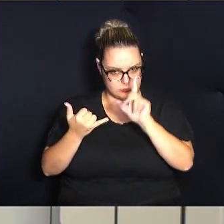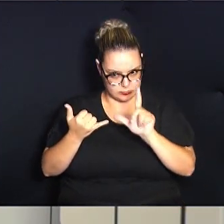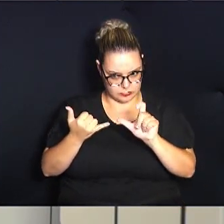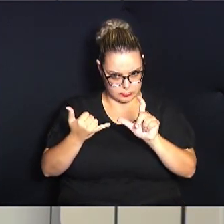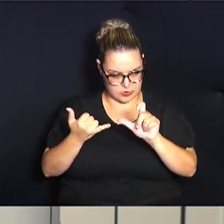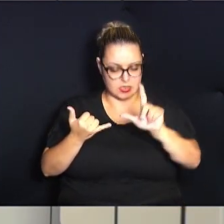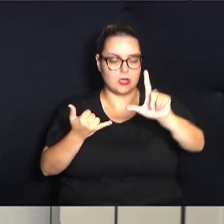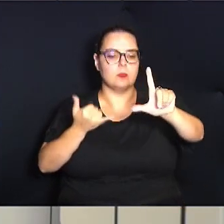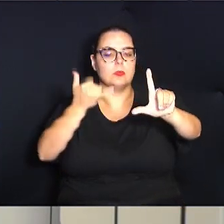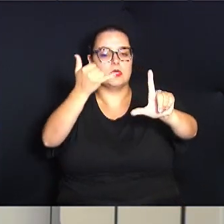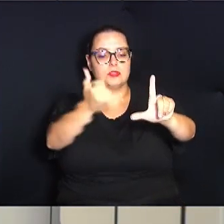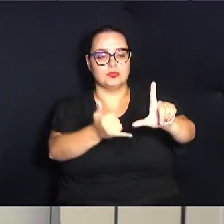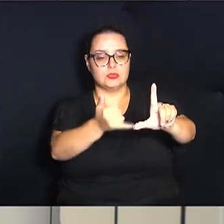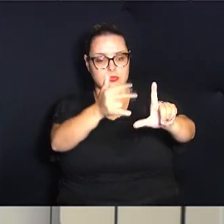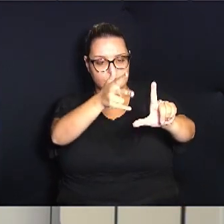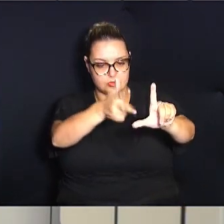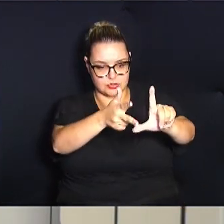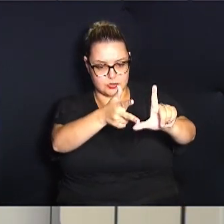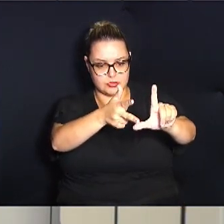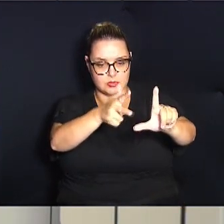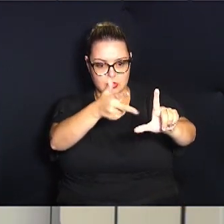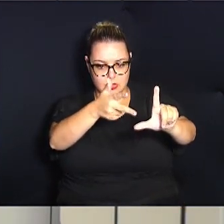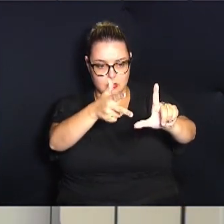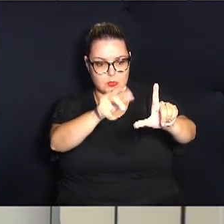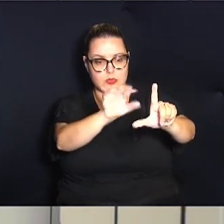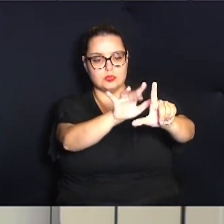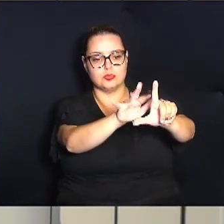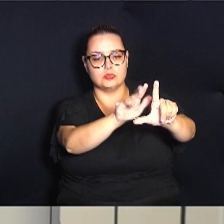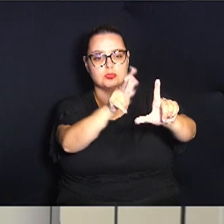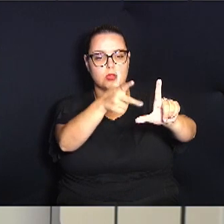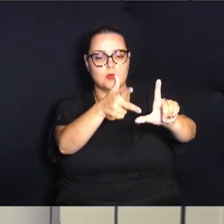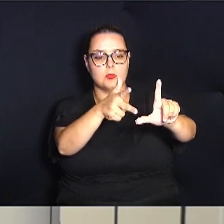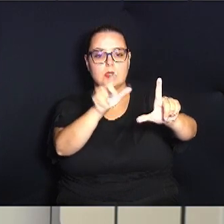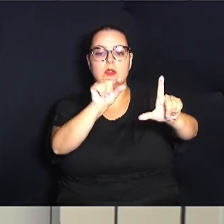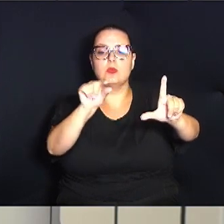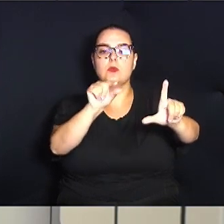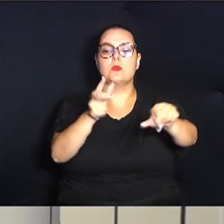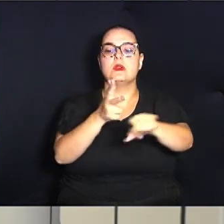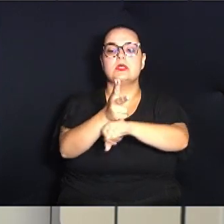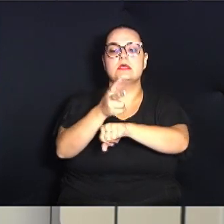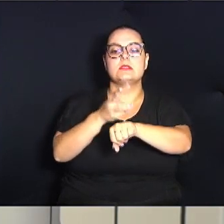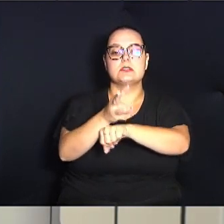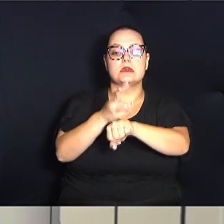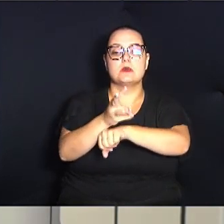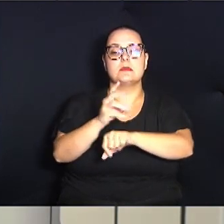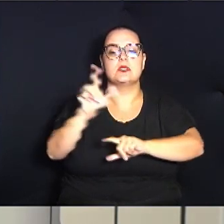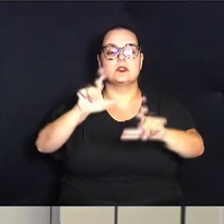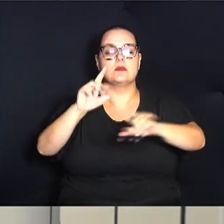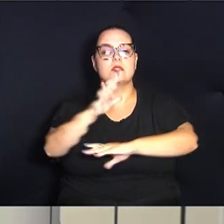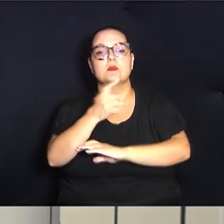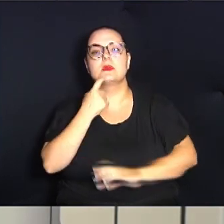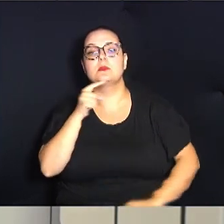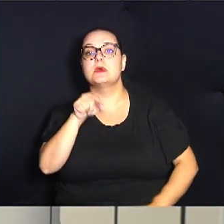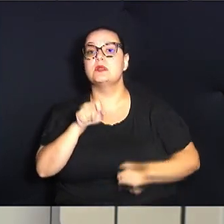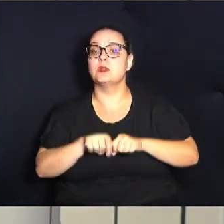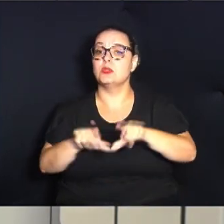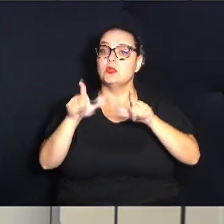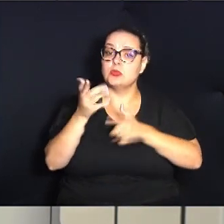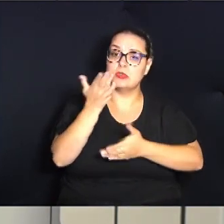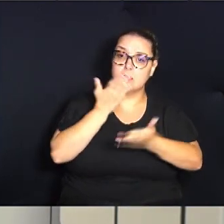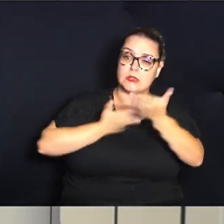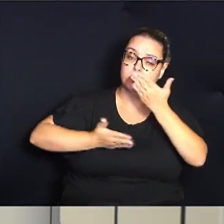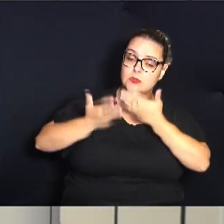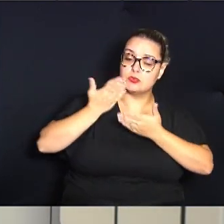Code, já aparece uma mensagem na tela do seu celular. O WhatsApp da TV Câmara Campinas. Você aperta e pode enviar o